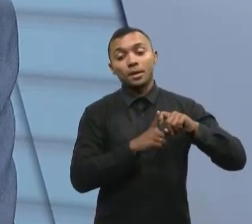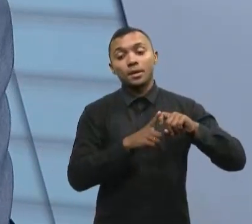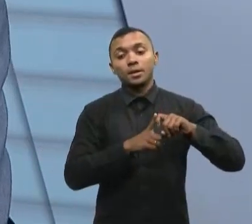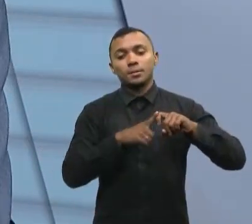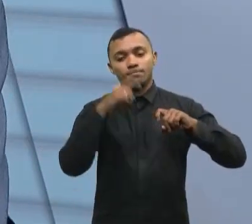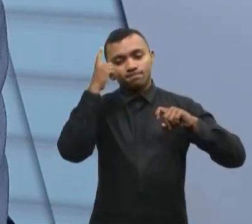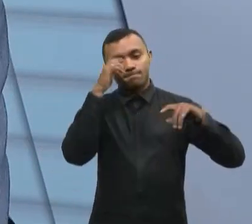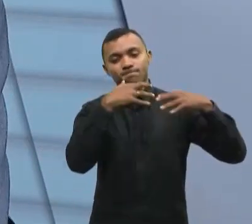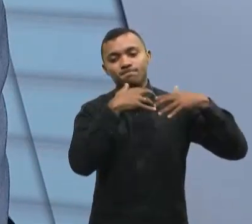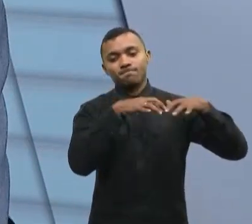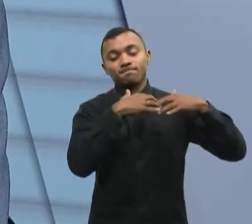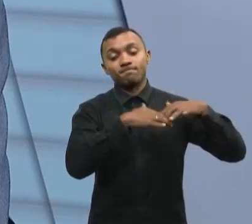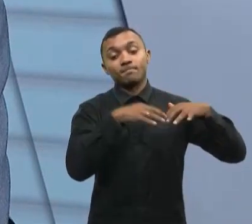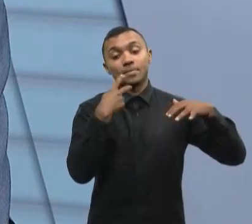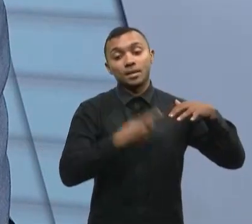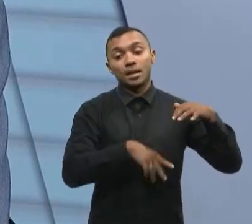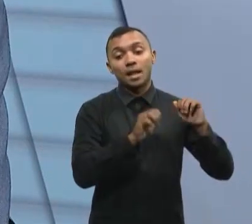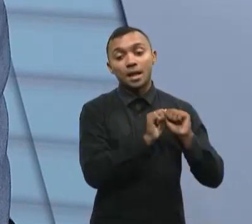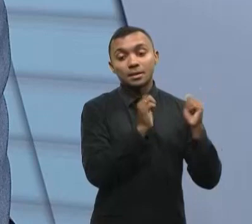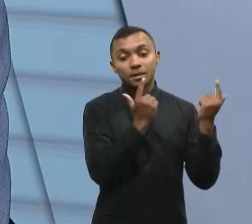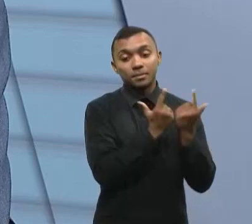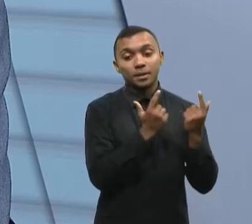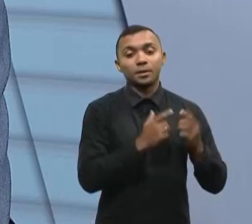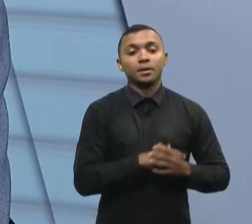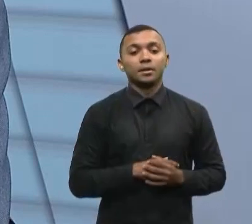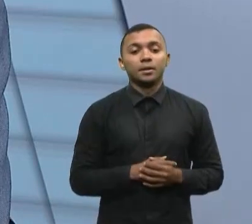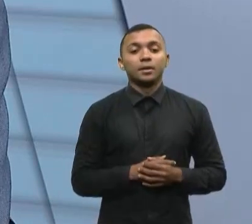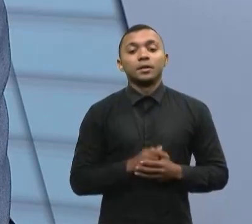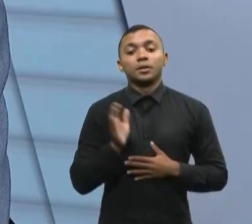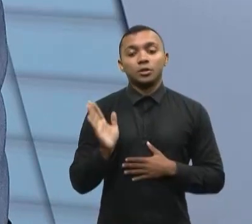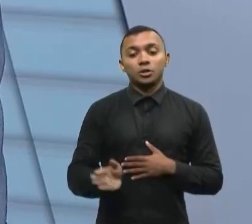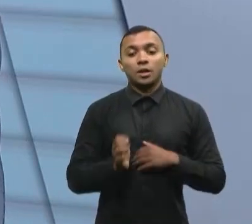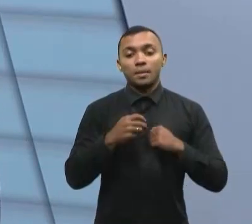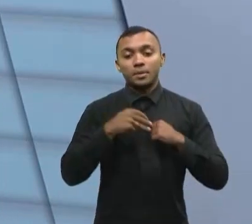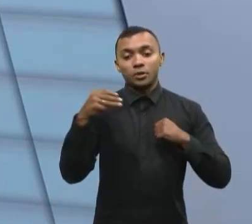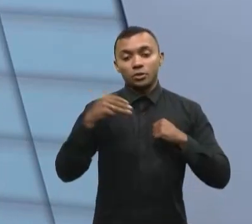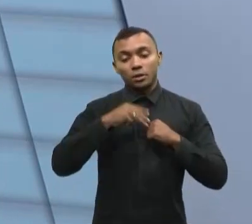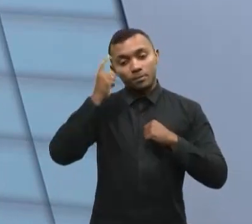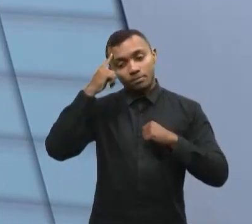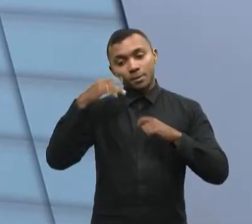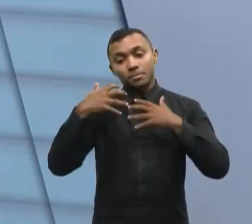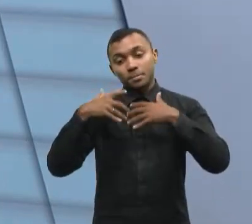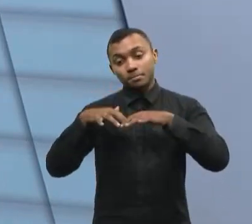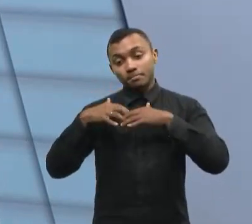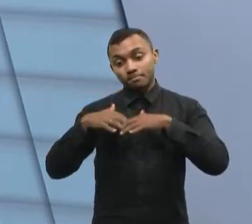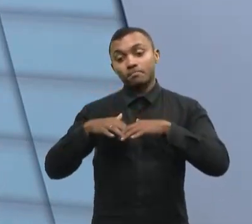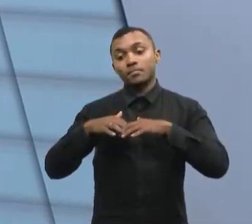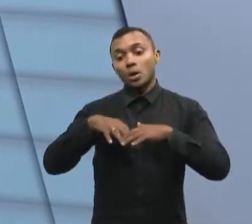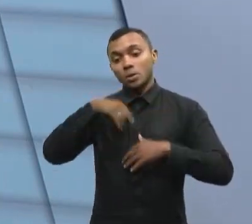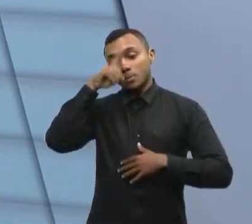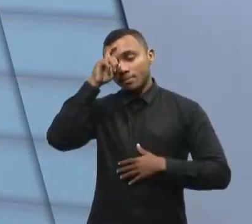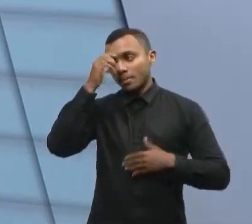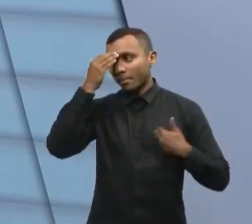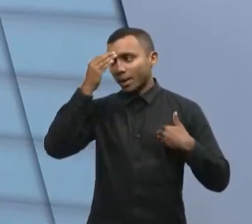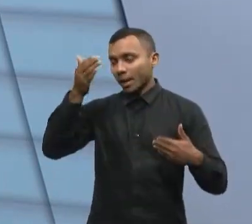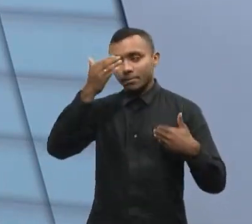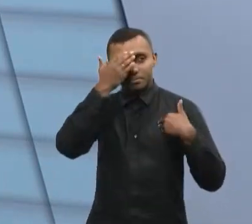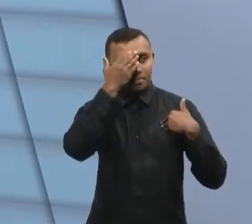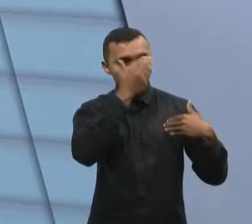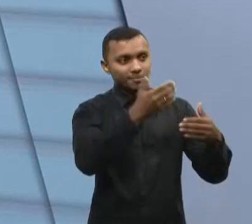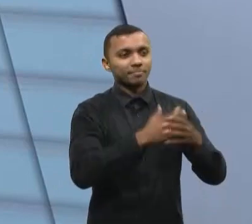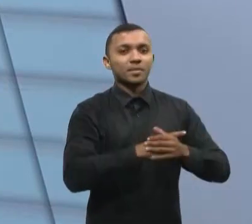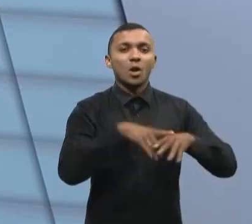aqui também do SEAD e tem, inclusive, mestrado em neurologia e neurociências clínicas. Muito obrigado